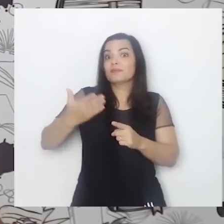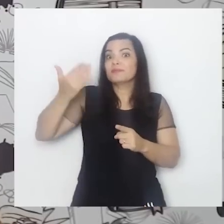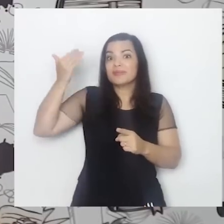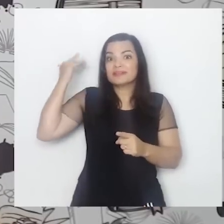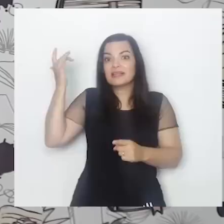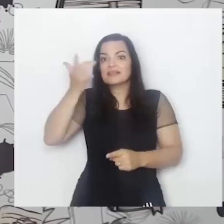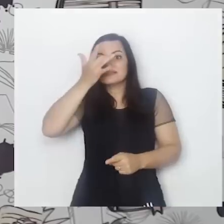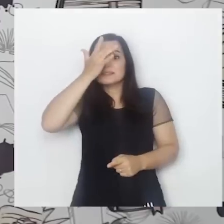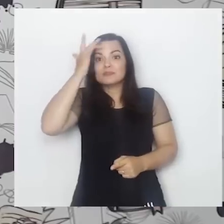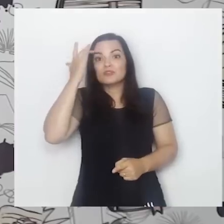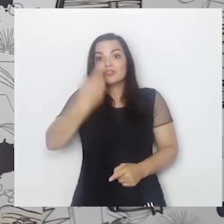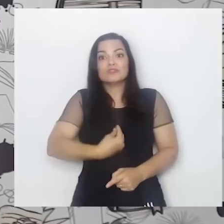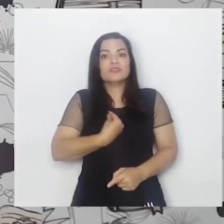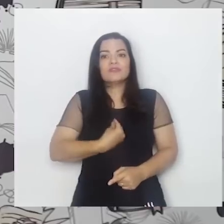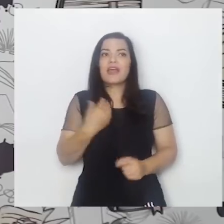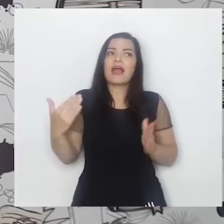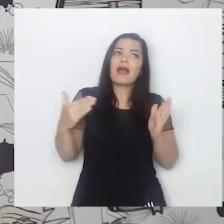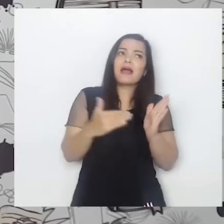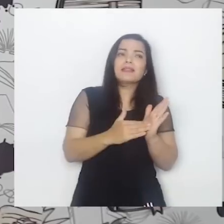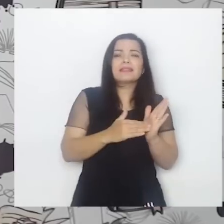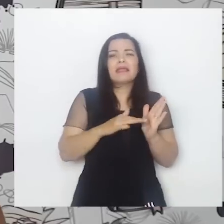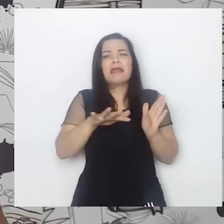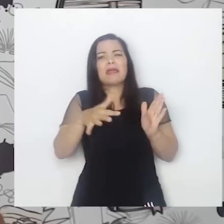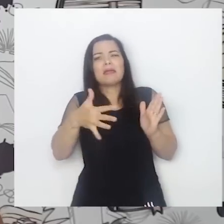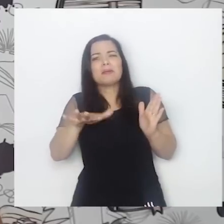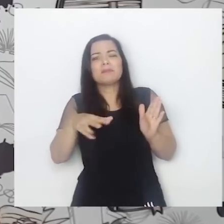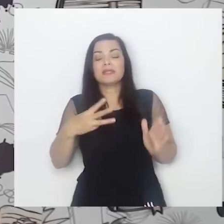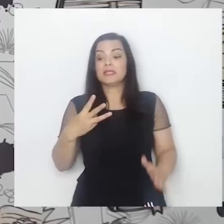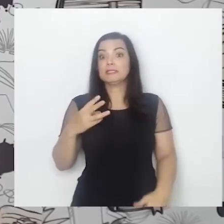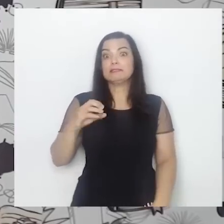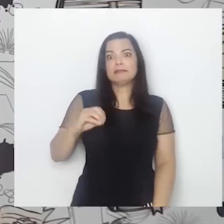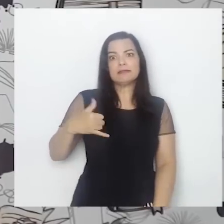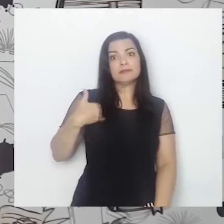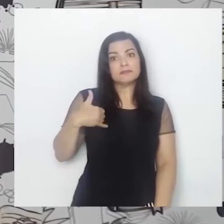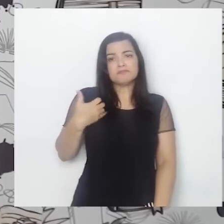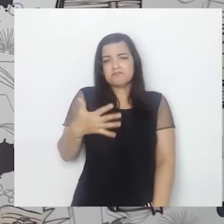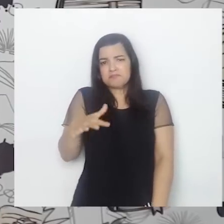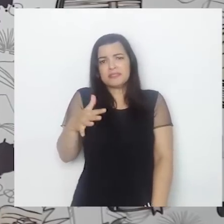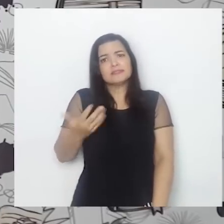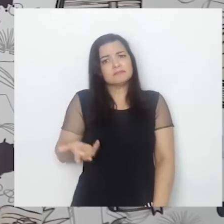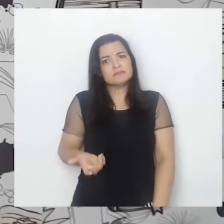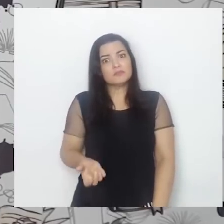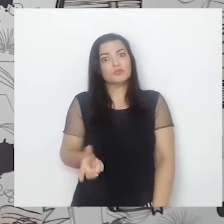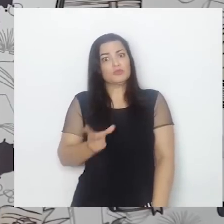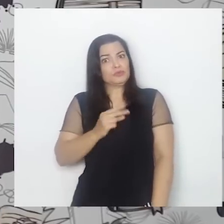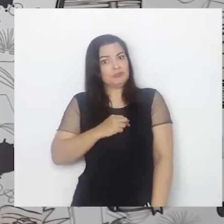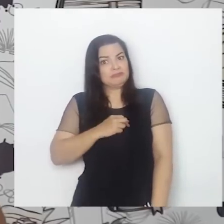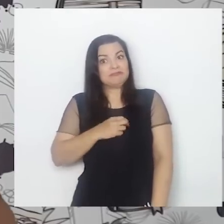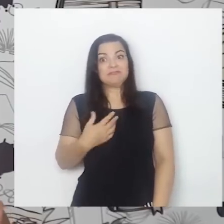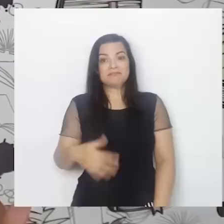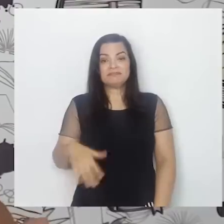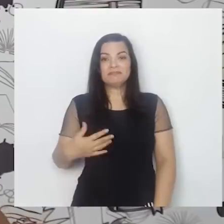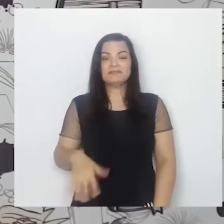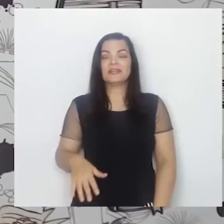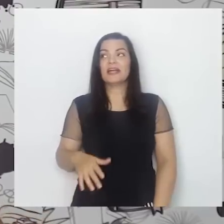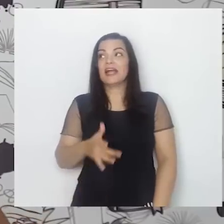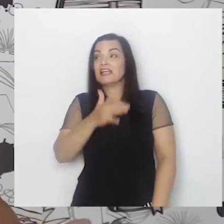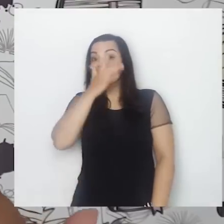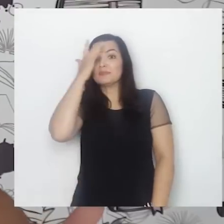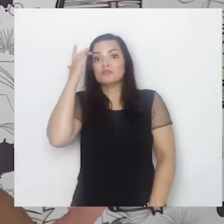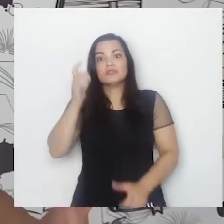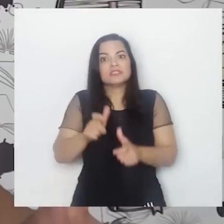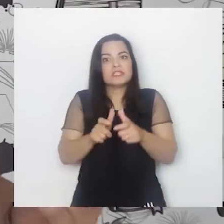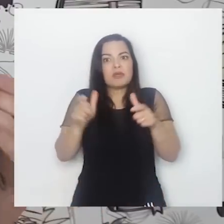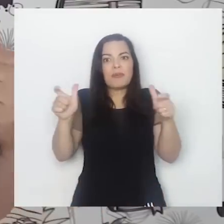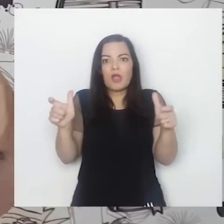vida nessa época chegava só aos 30 anos, era a média, olha que loucura! Expectativa de